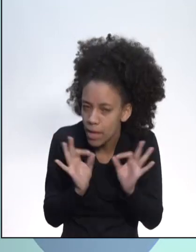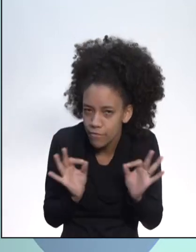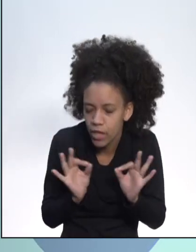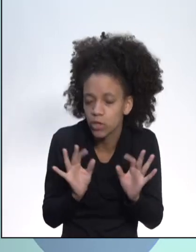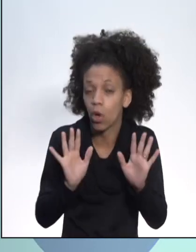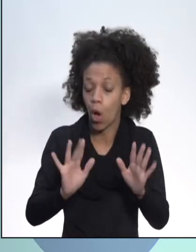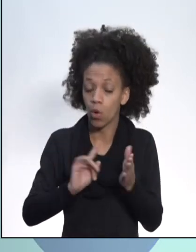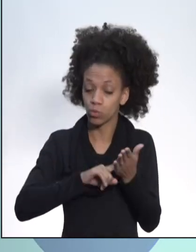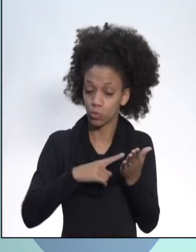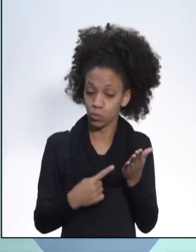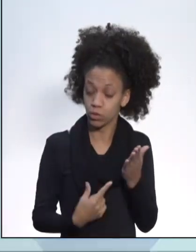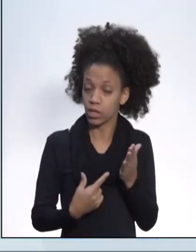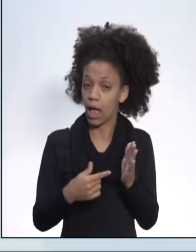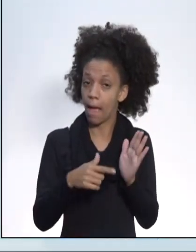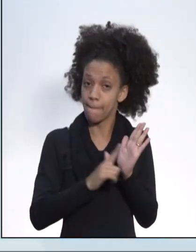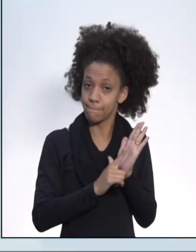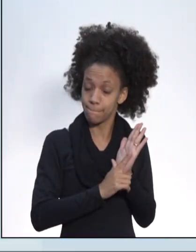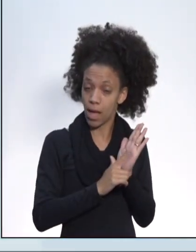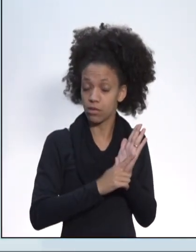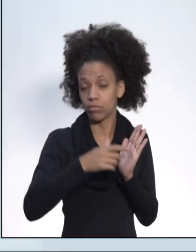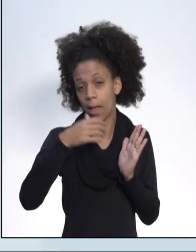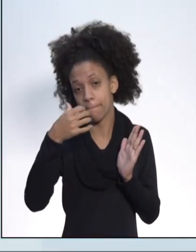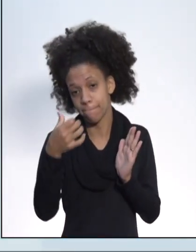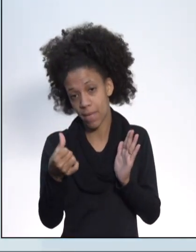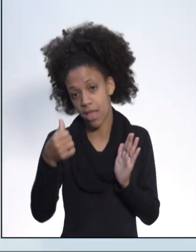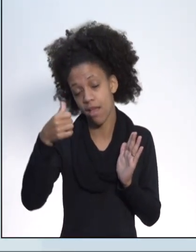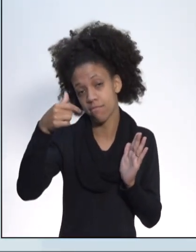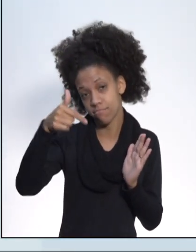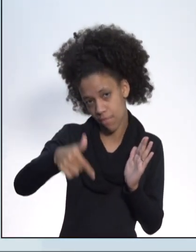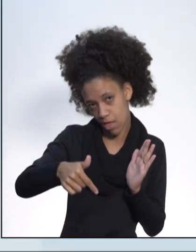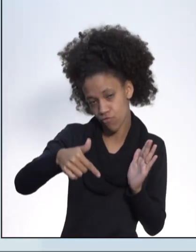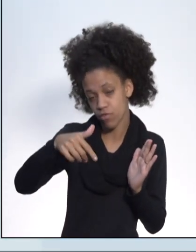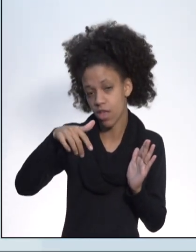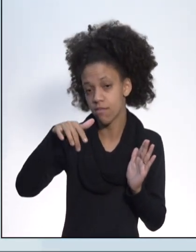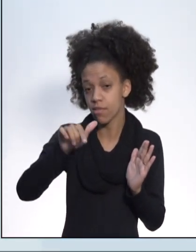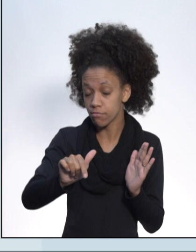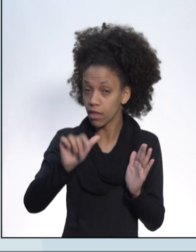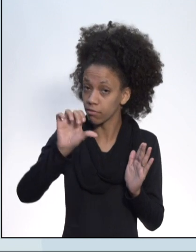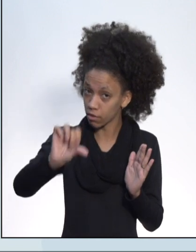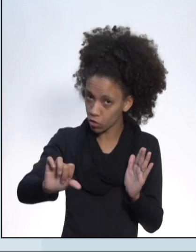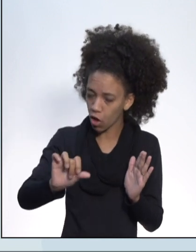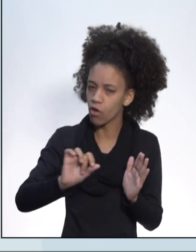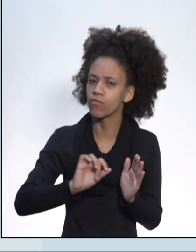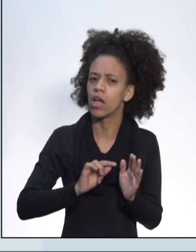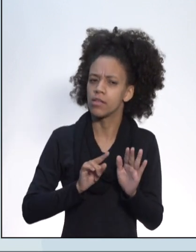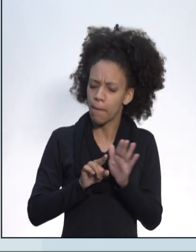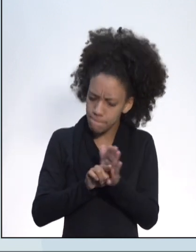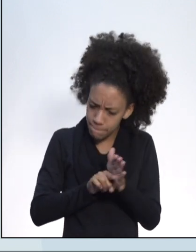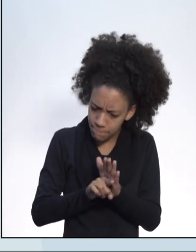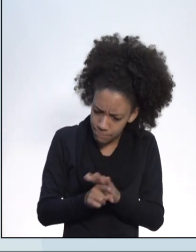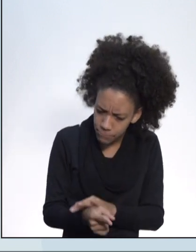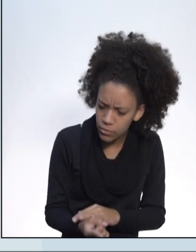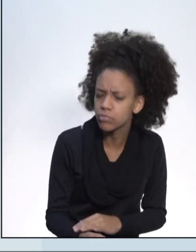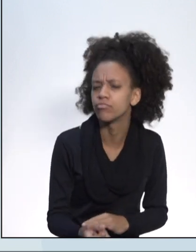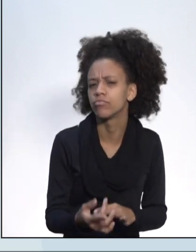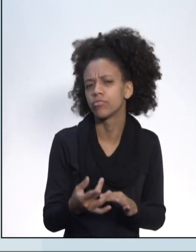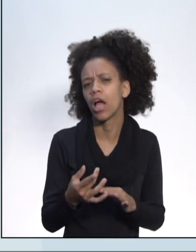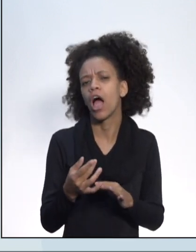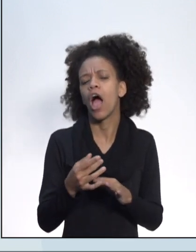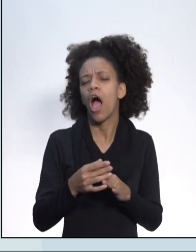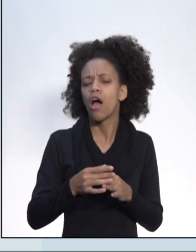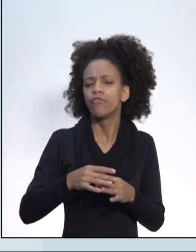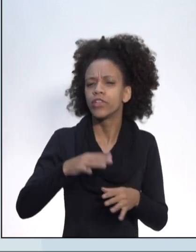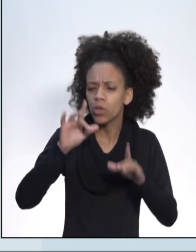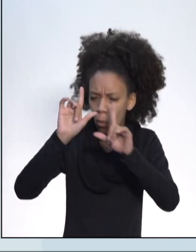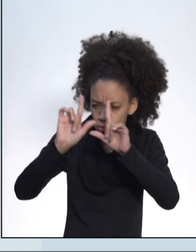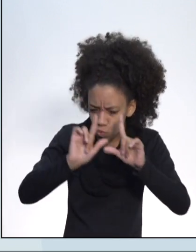na página 67 e 79, ela tem atividades que vocês podem aprofundar, relacionadas às competências, os quadros